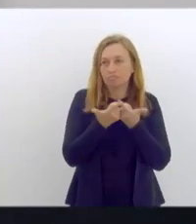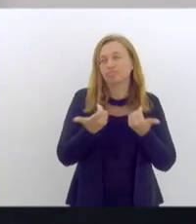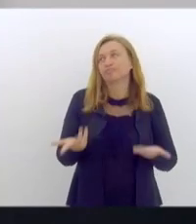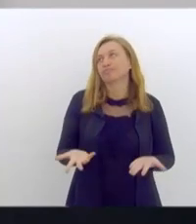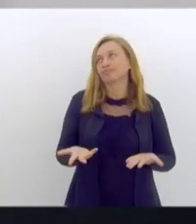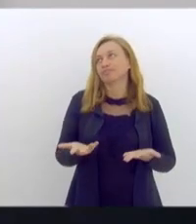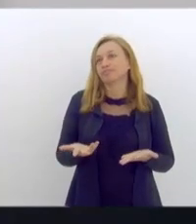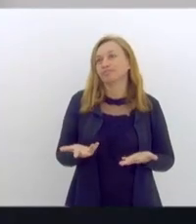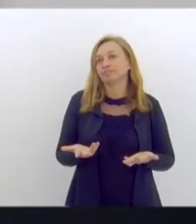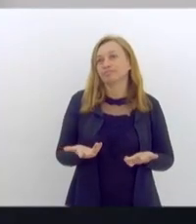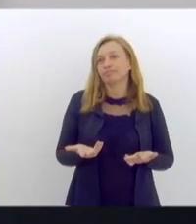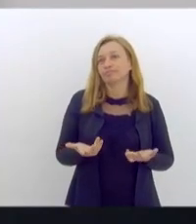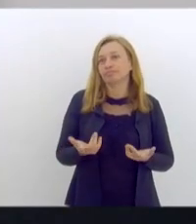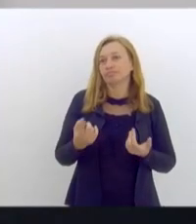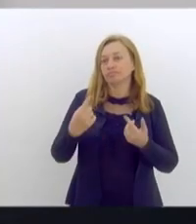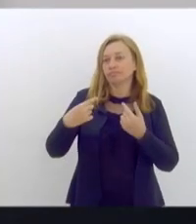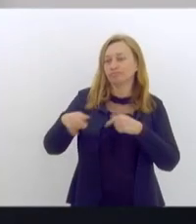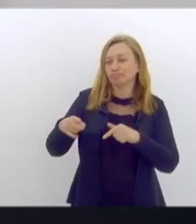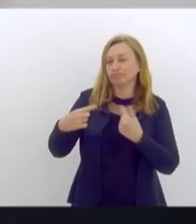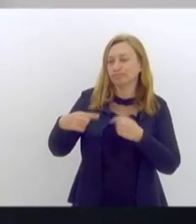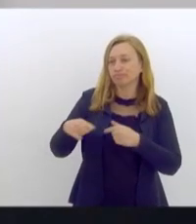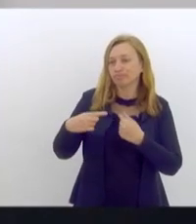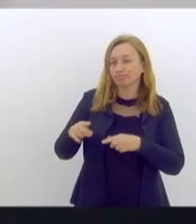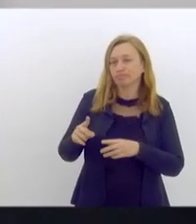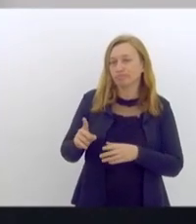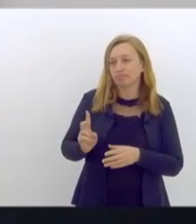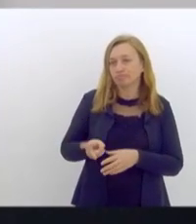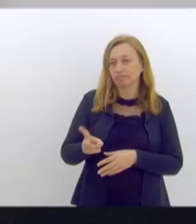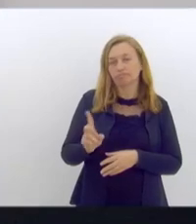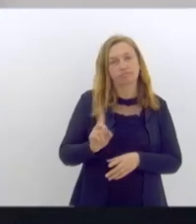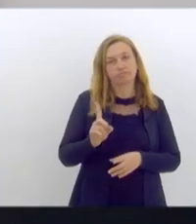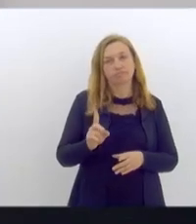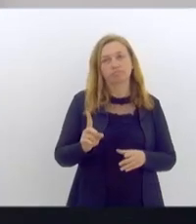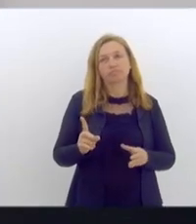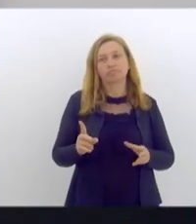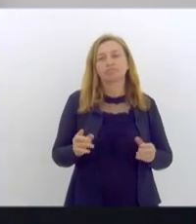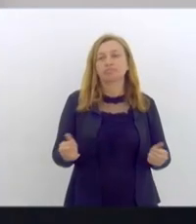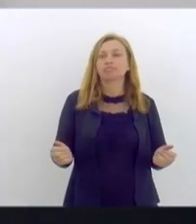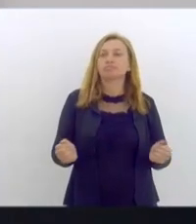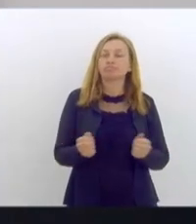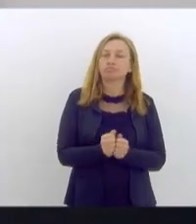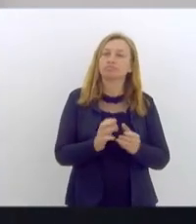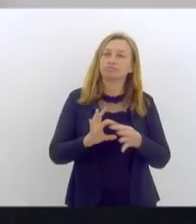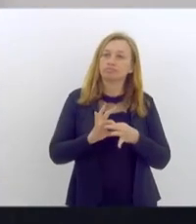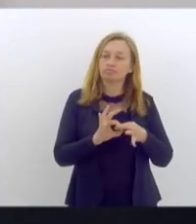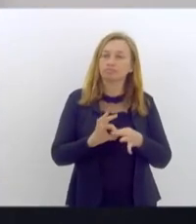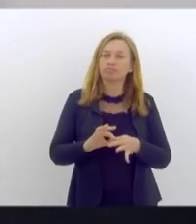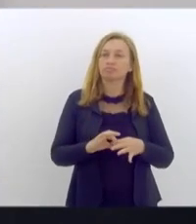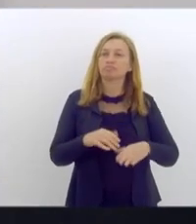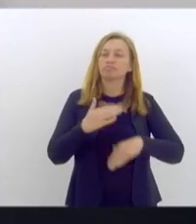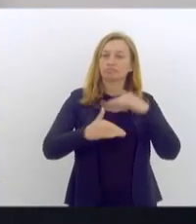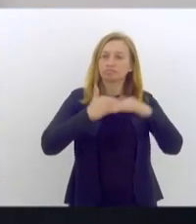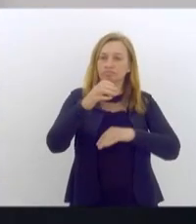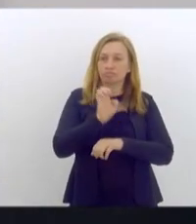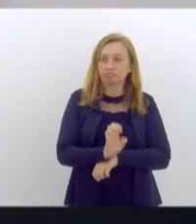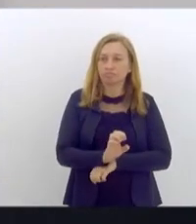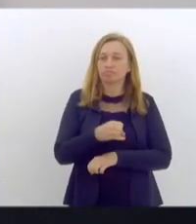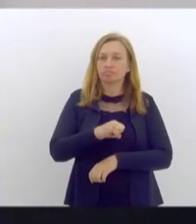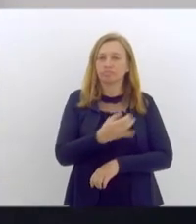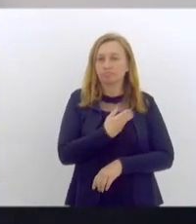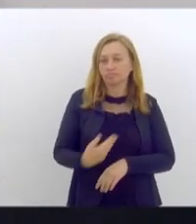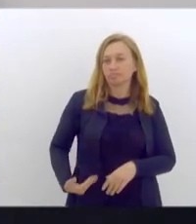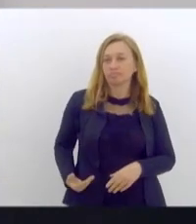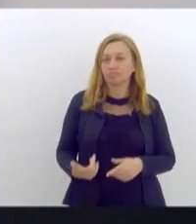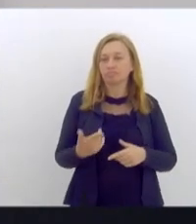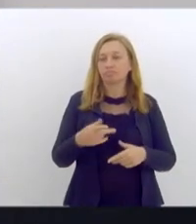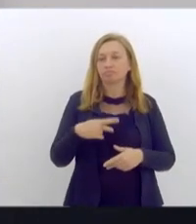fazendo oposição etérea né a gente quer fazer o estado se desenvolve Então se o governo fala mesmo